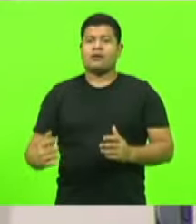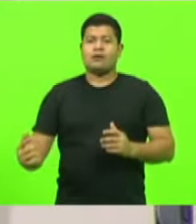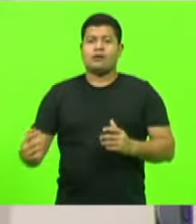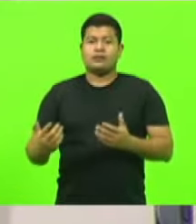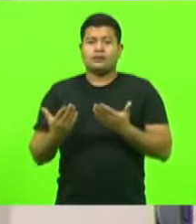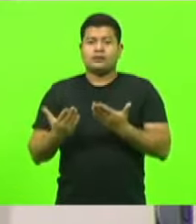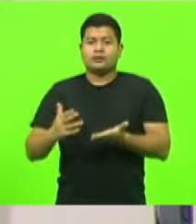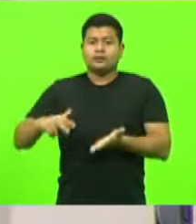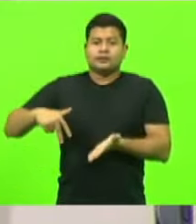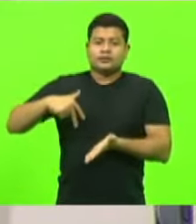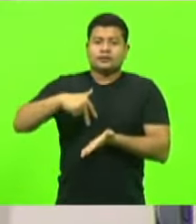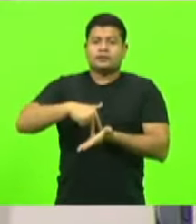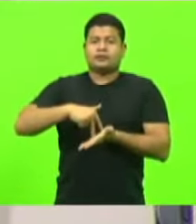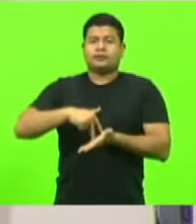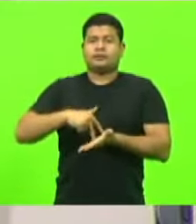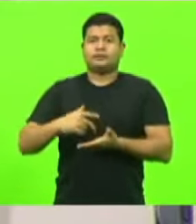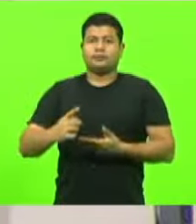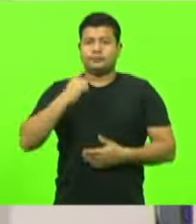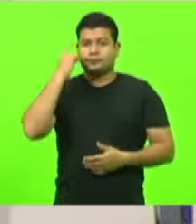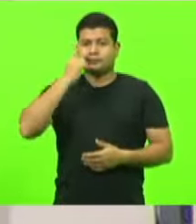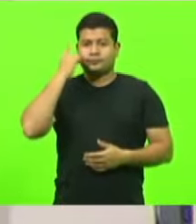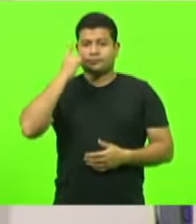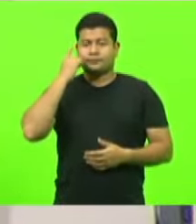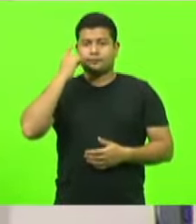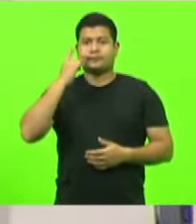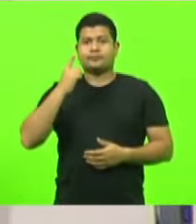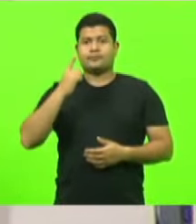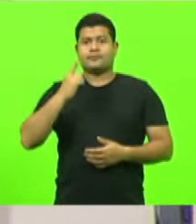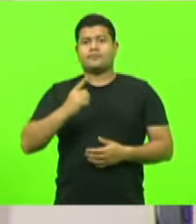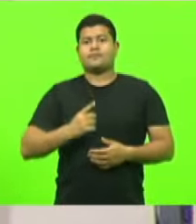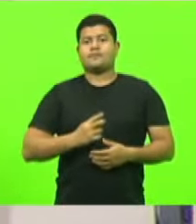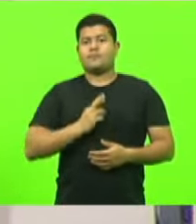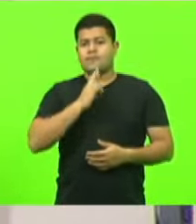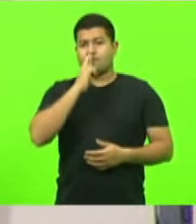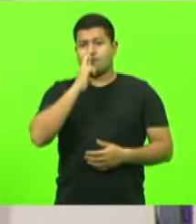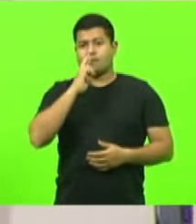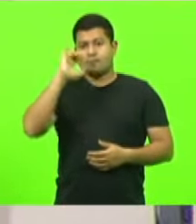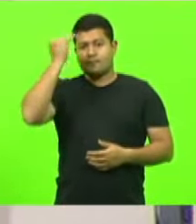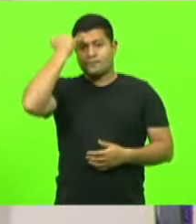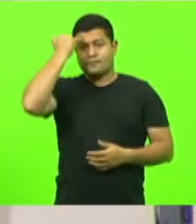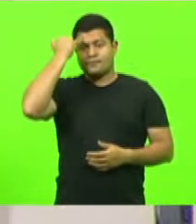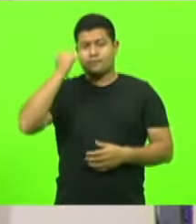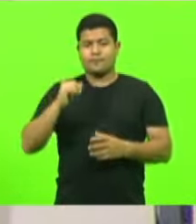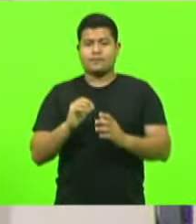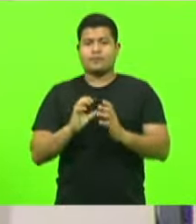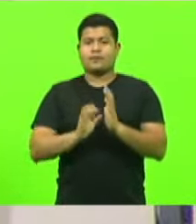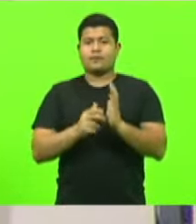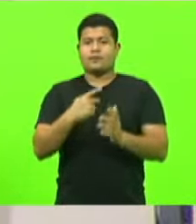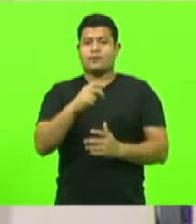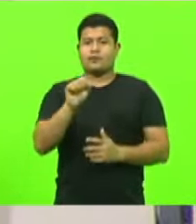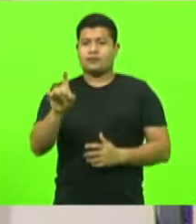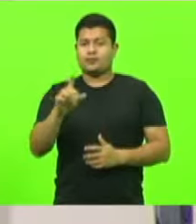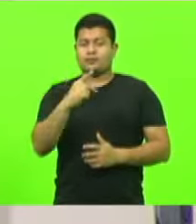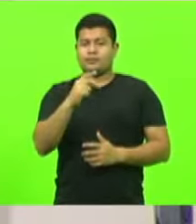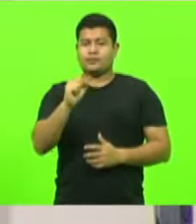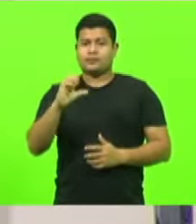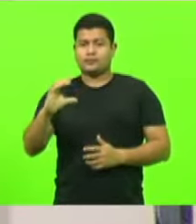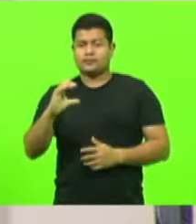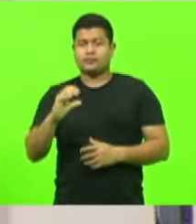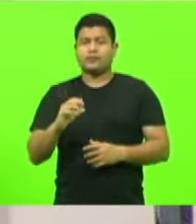partidos políticos, fez uso da palavra o senhor deputado Jair Mioto, bloco PSD-PSC. Ordem do dia.